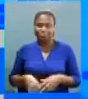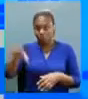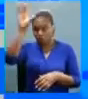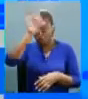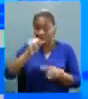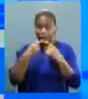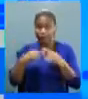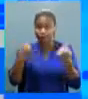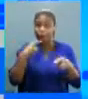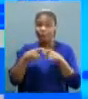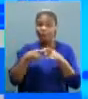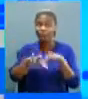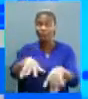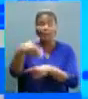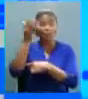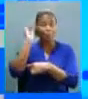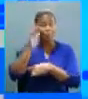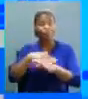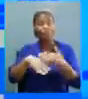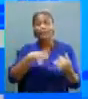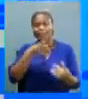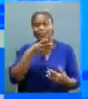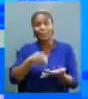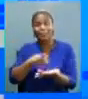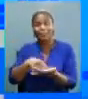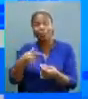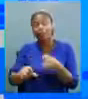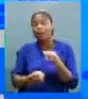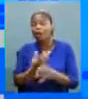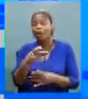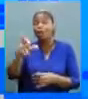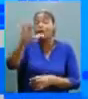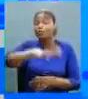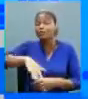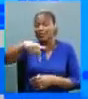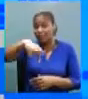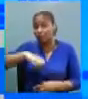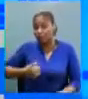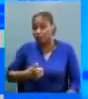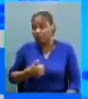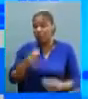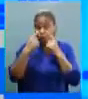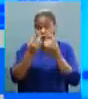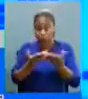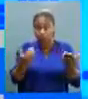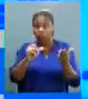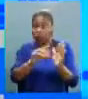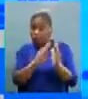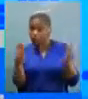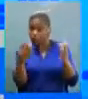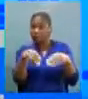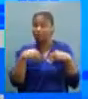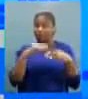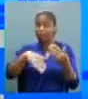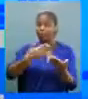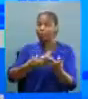Governo faz declaração política no Parlamento a sublinhar a necessidade de implementar a regionalização em Cabo Verde e a mostrar abertura em